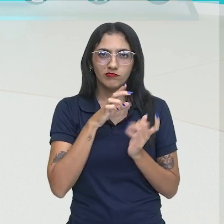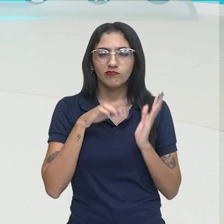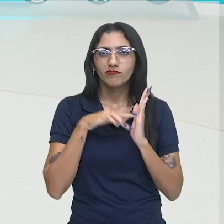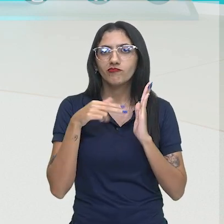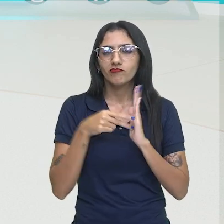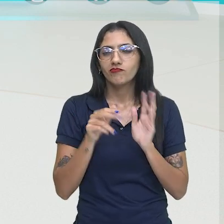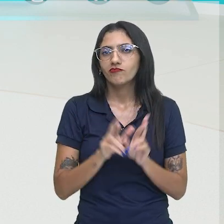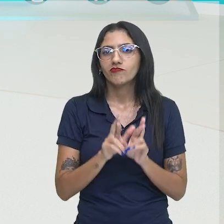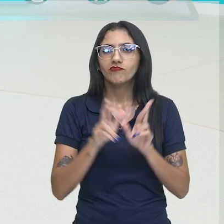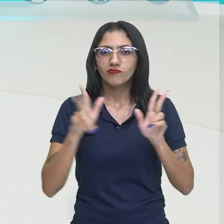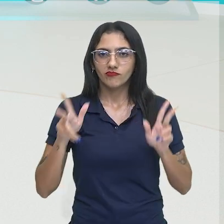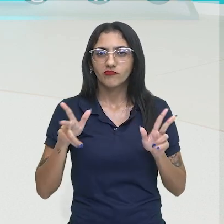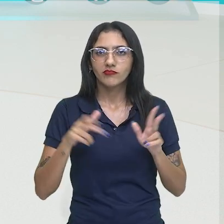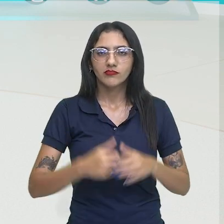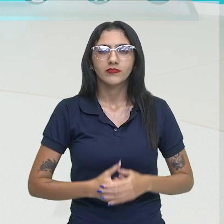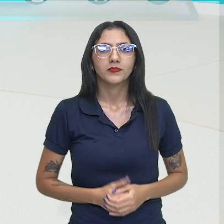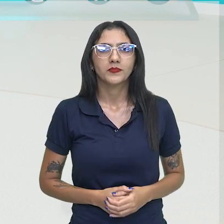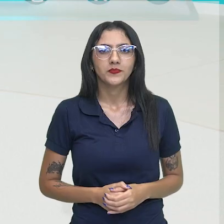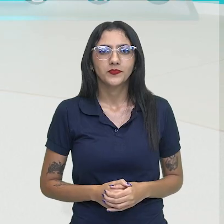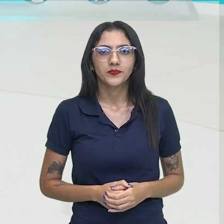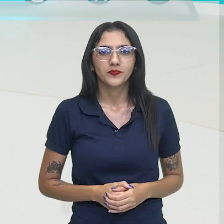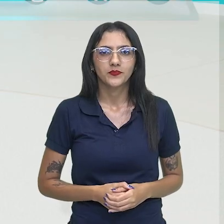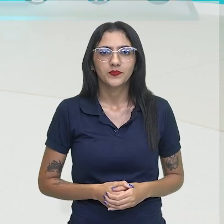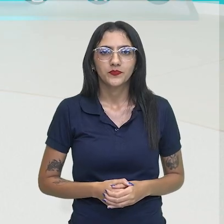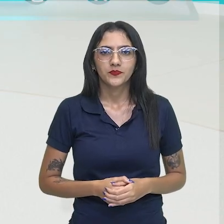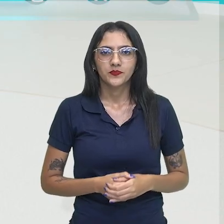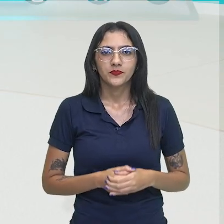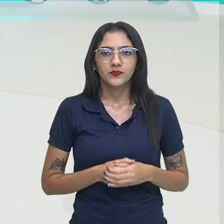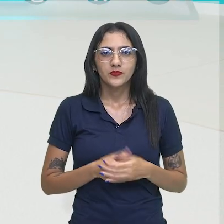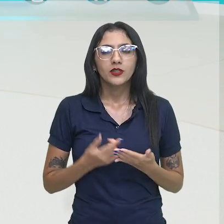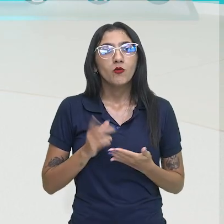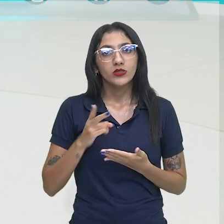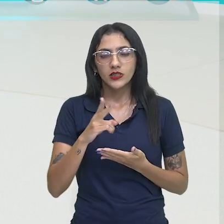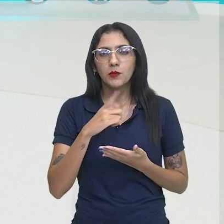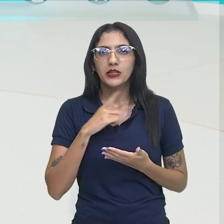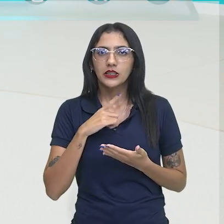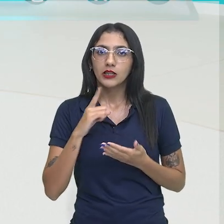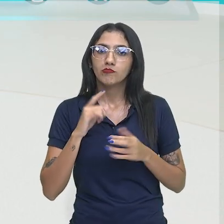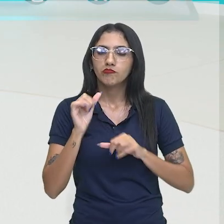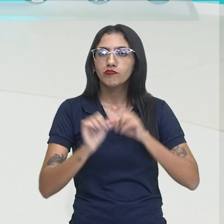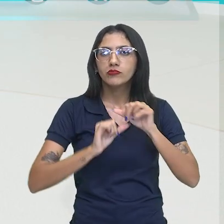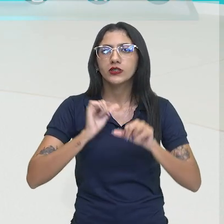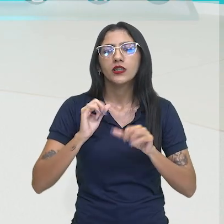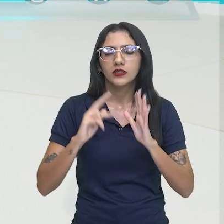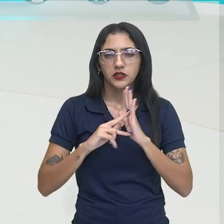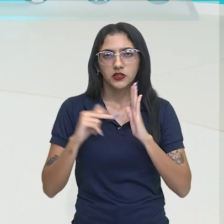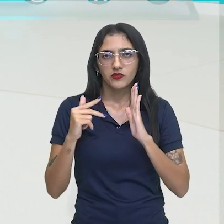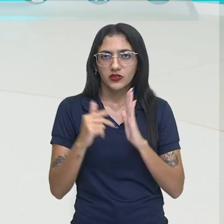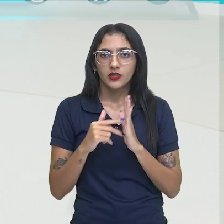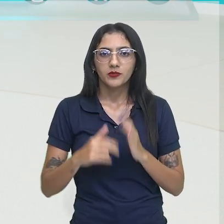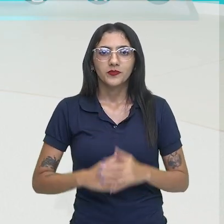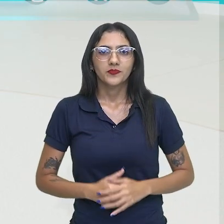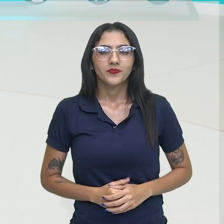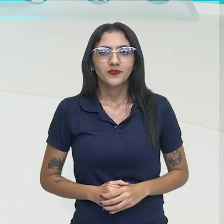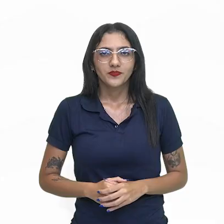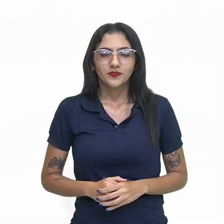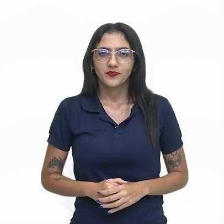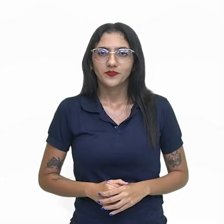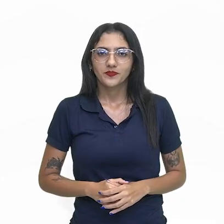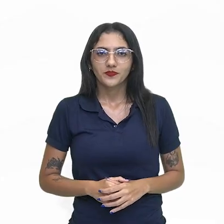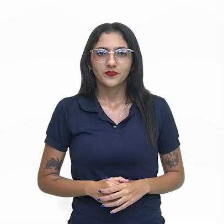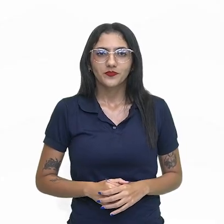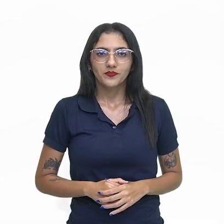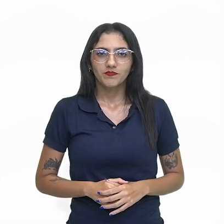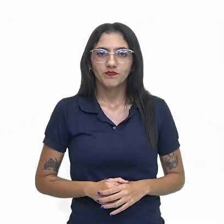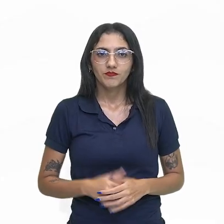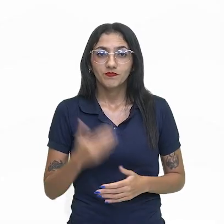figurado. Portanto, né, tem outro significado. Então, a gente vai observar